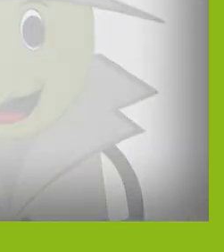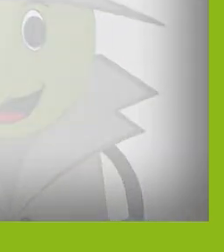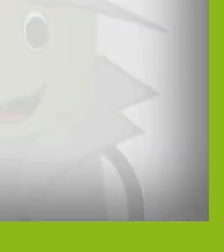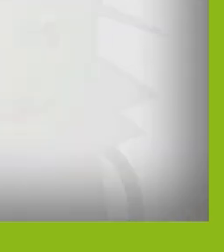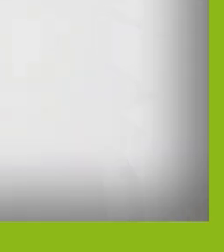tchau.